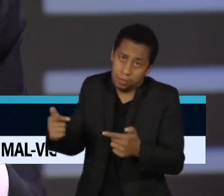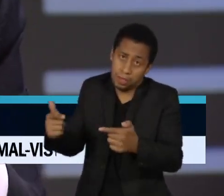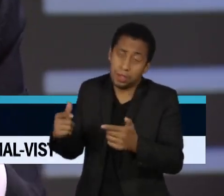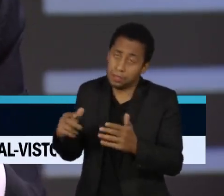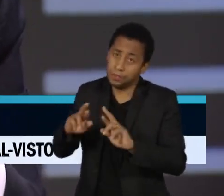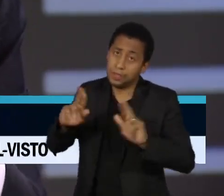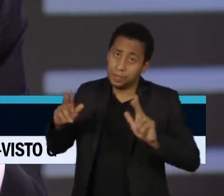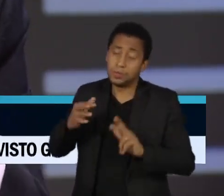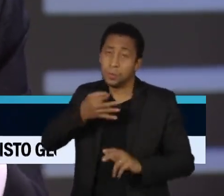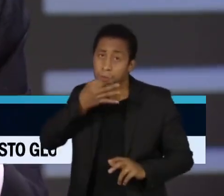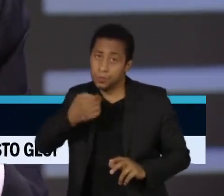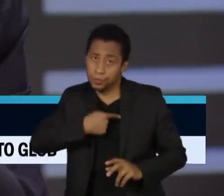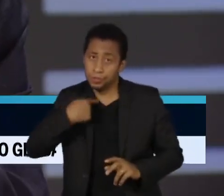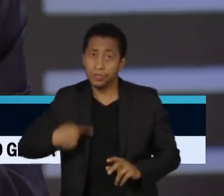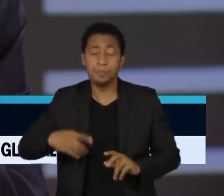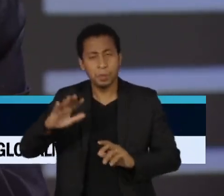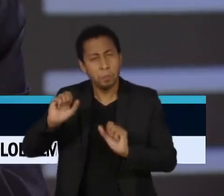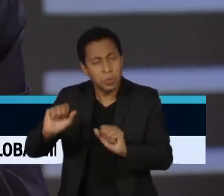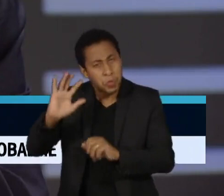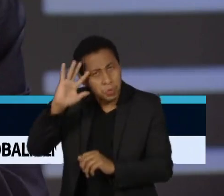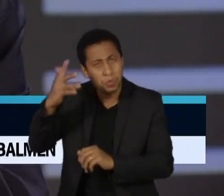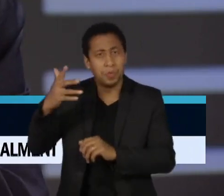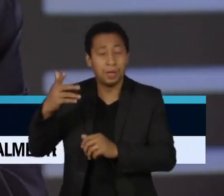a maior crise da Europa desde